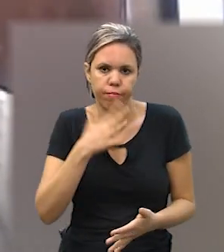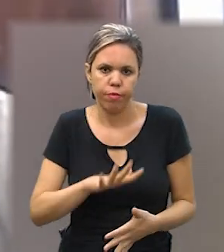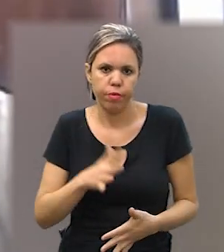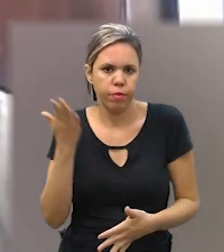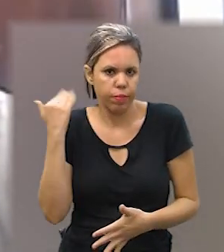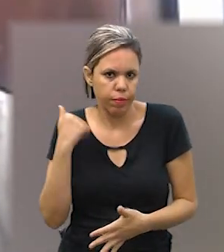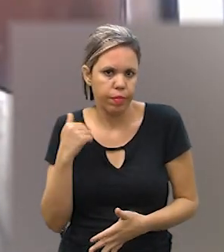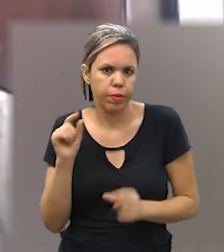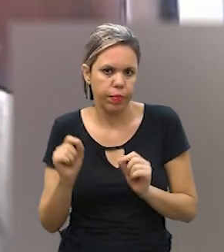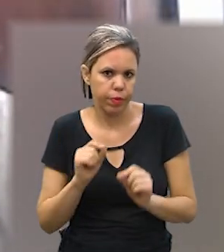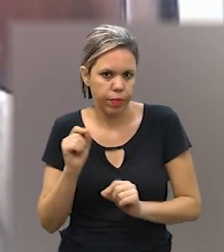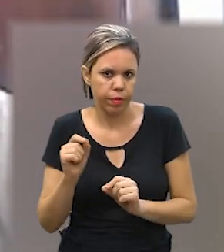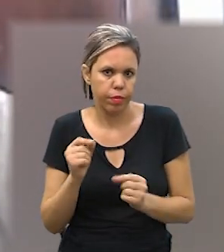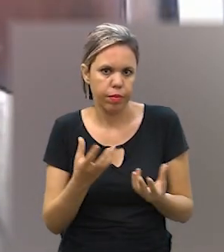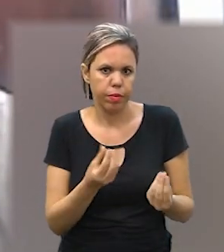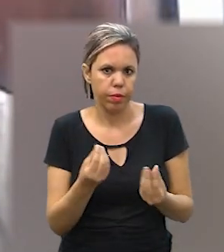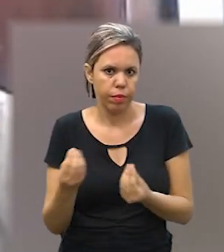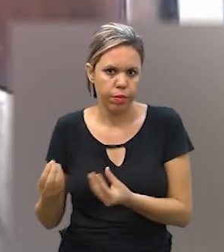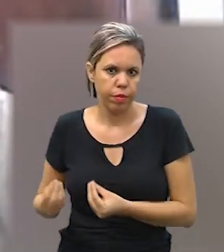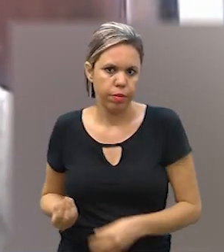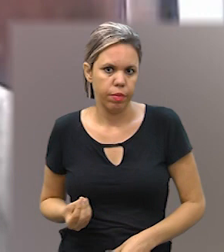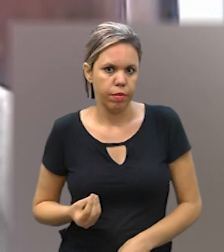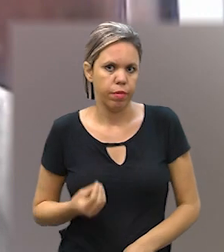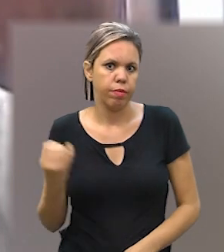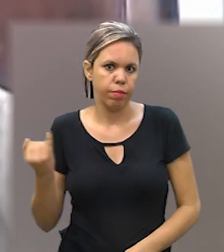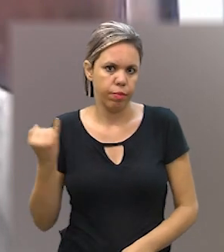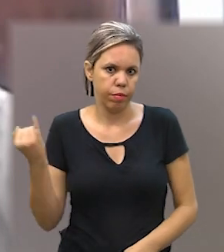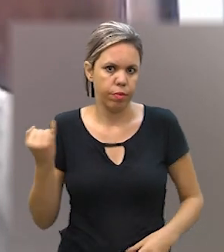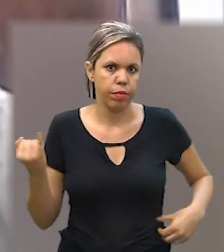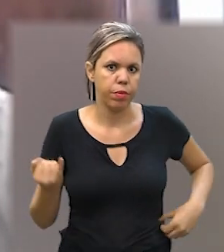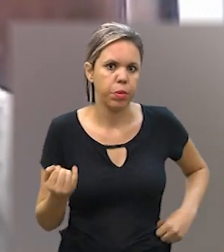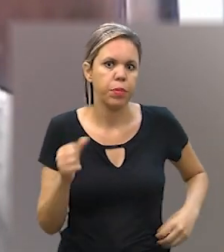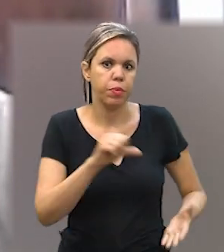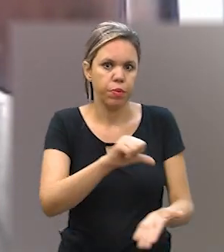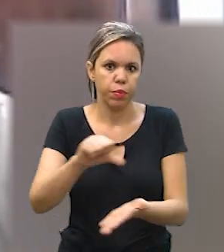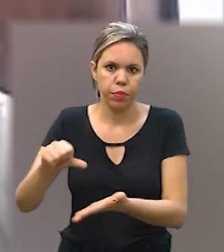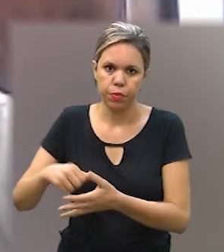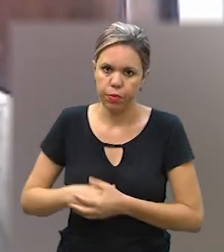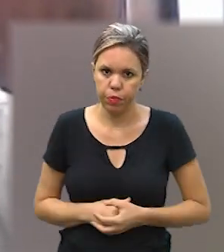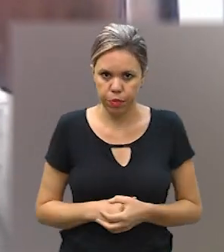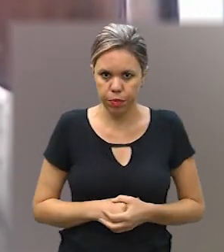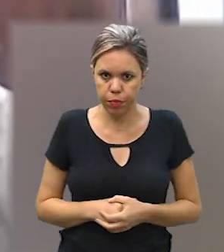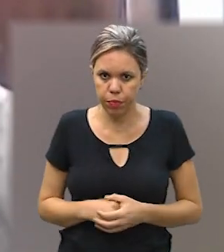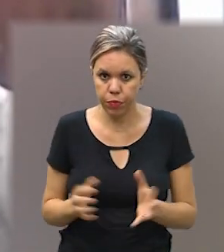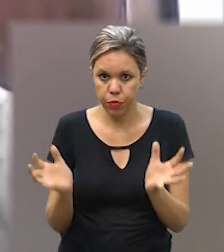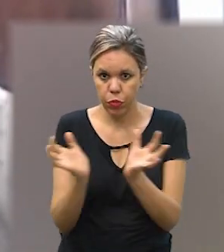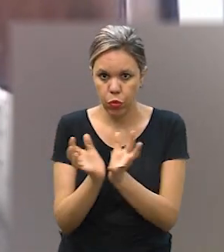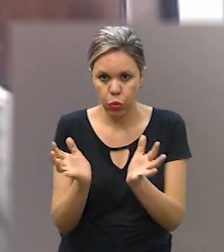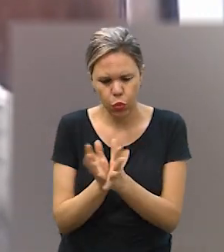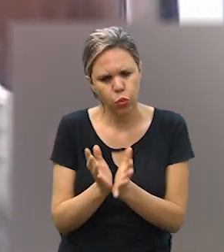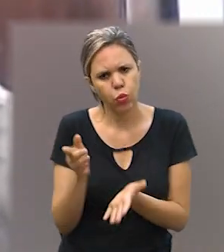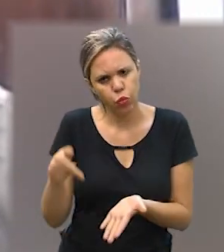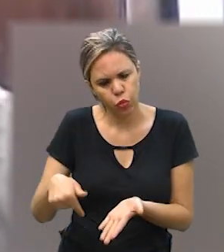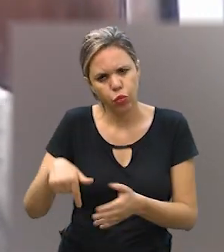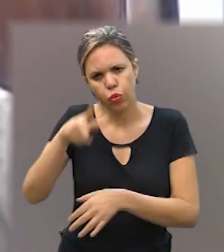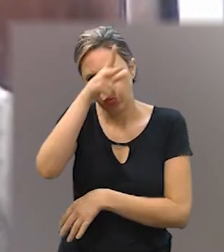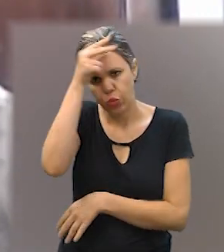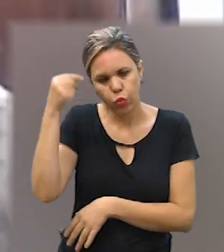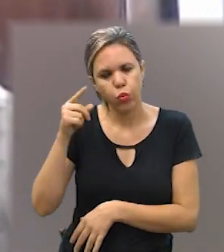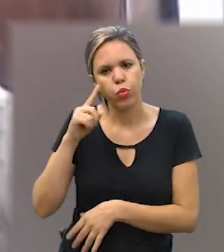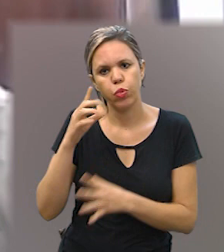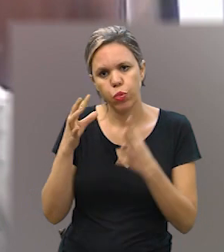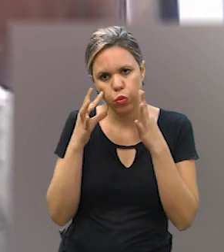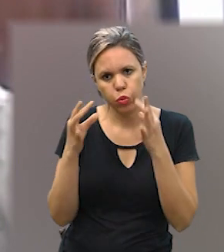também a gente sabe que são bastante significativas nessa região. O comitê